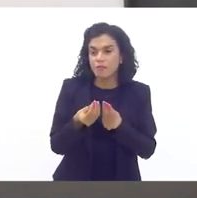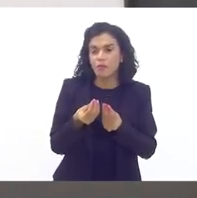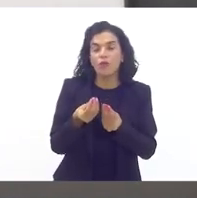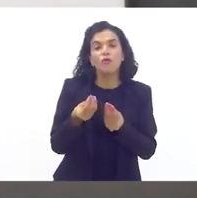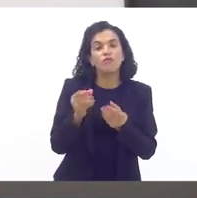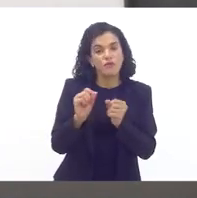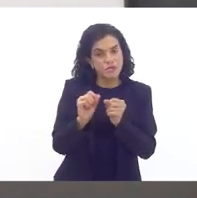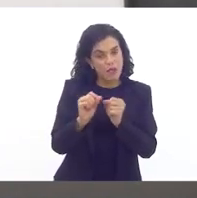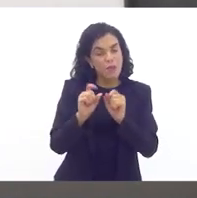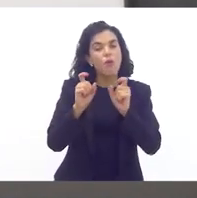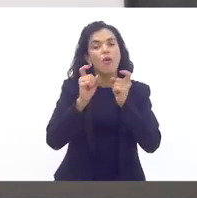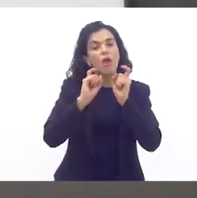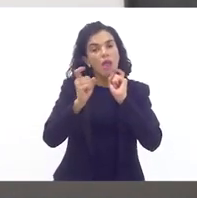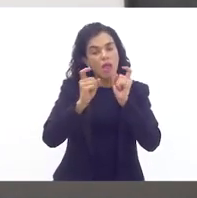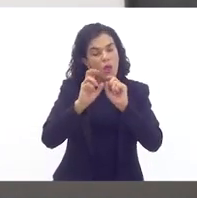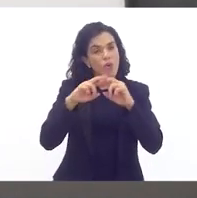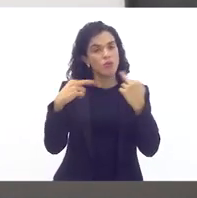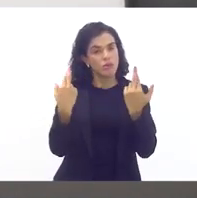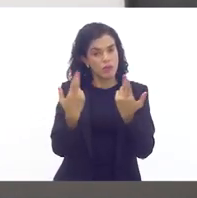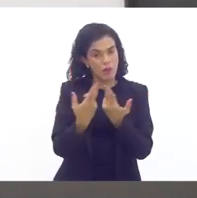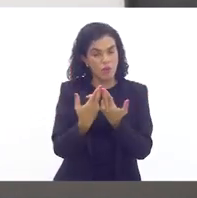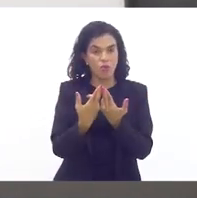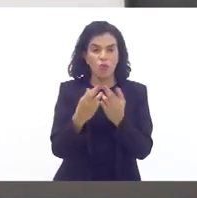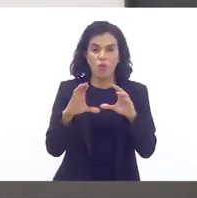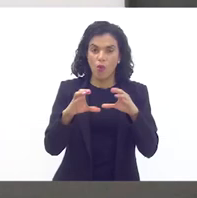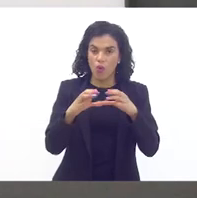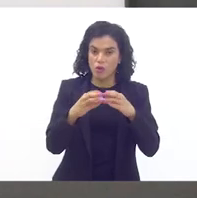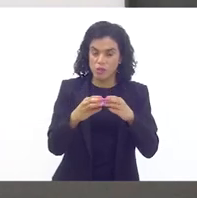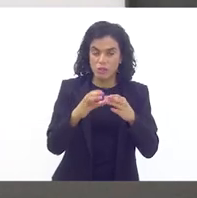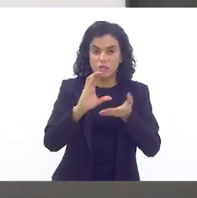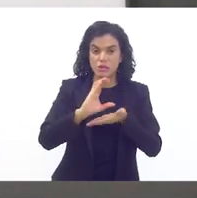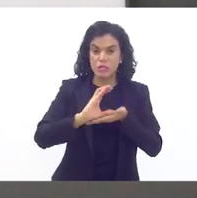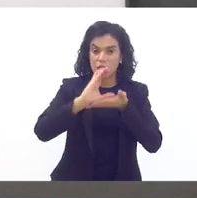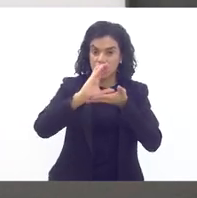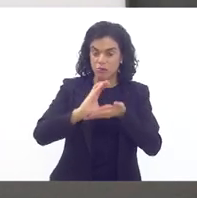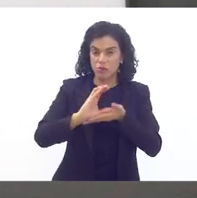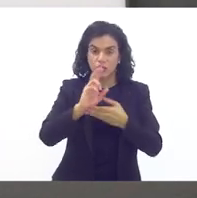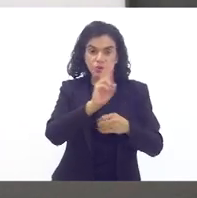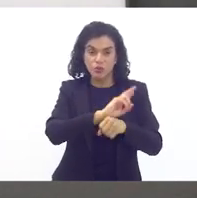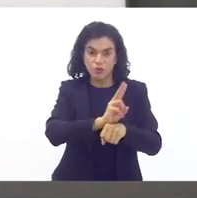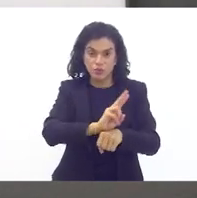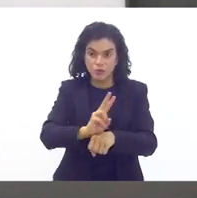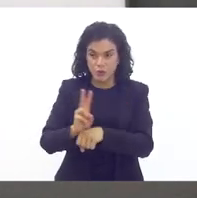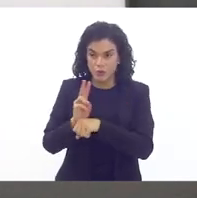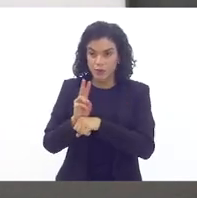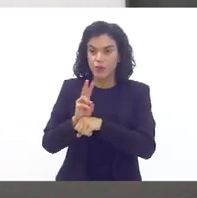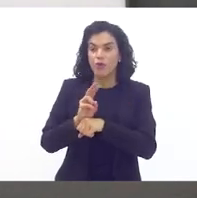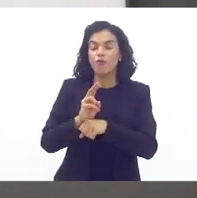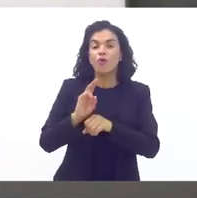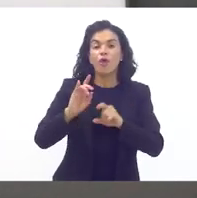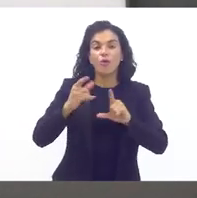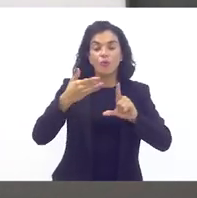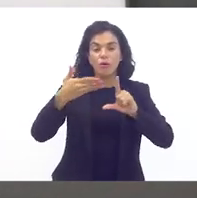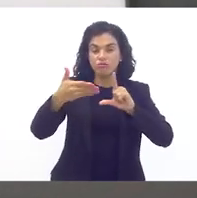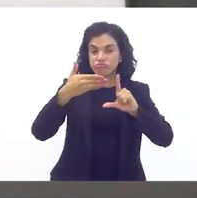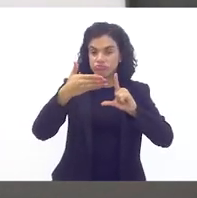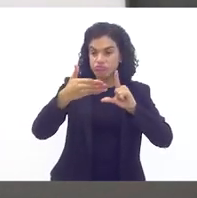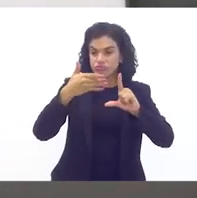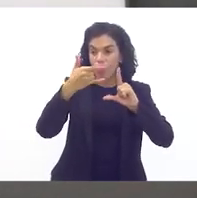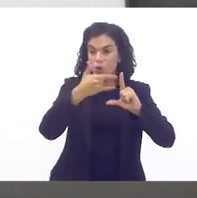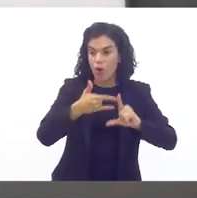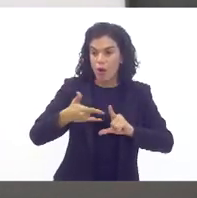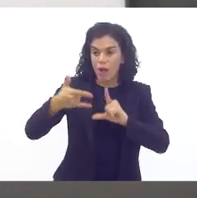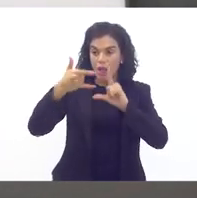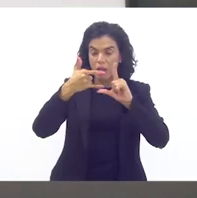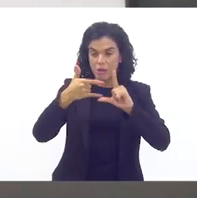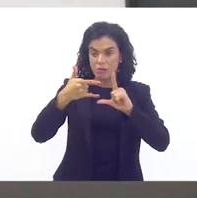reunião com o próprio Conselho de Supervisão. Foi uma reunião online, na época,